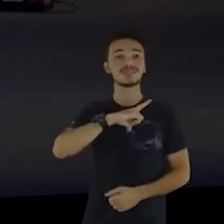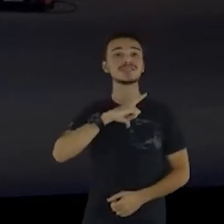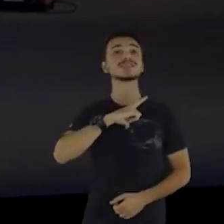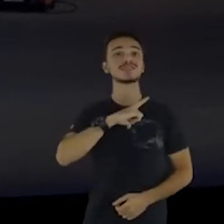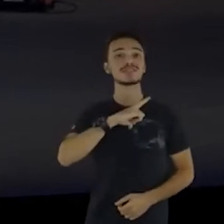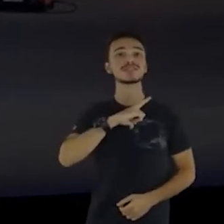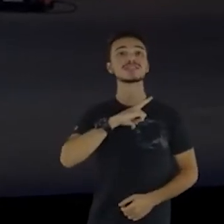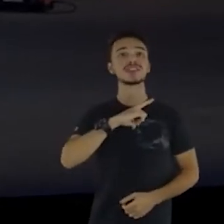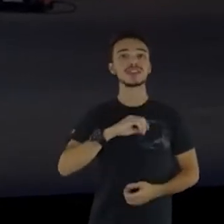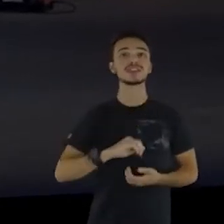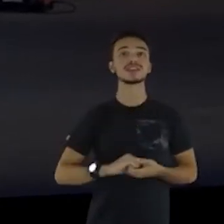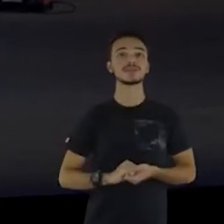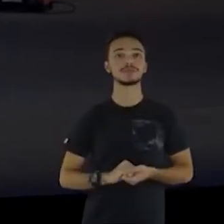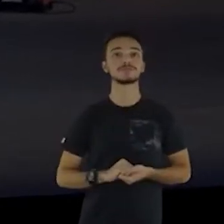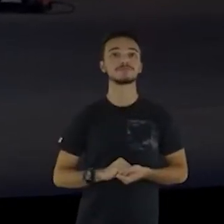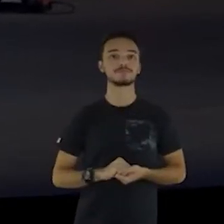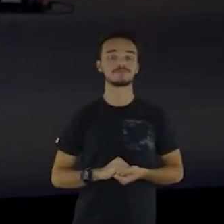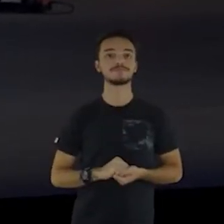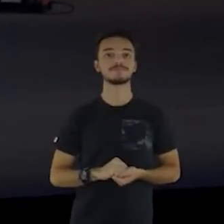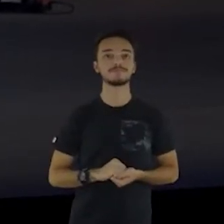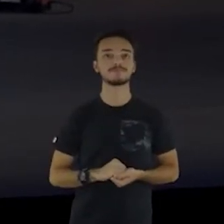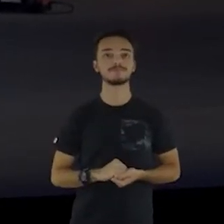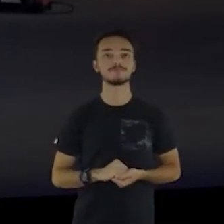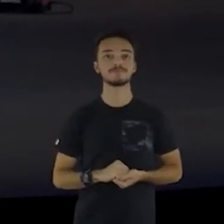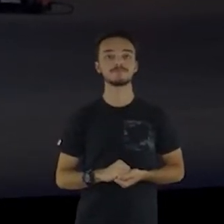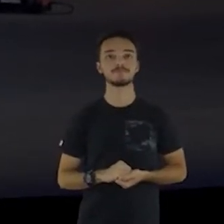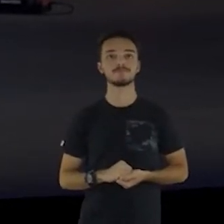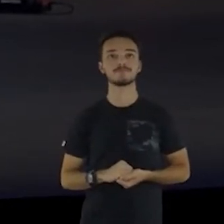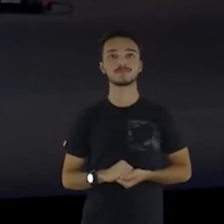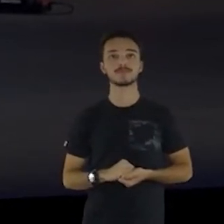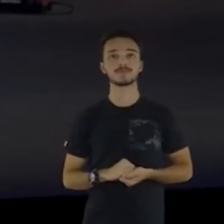a estatura de varão perfeito, alcance